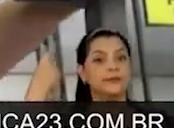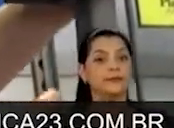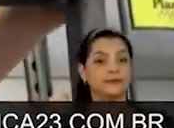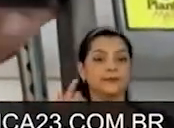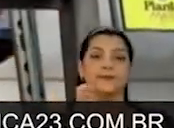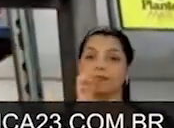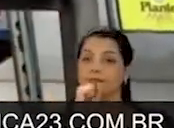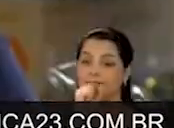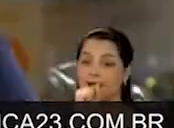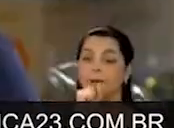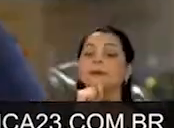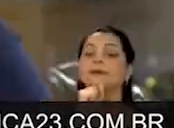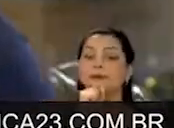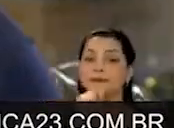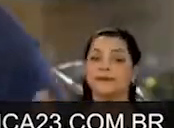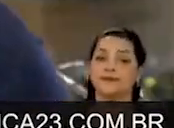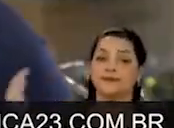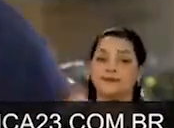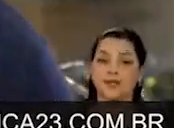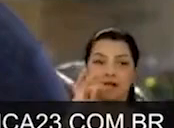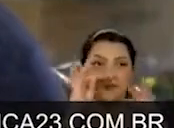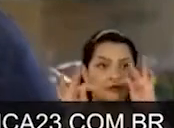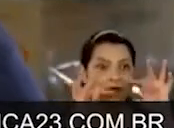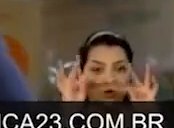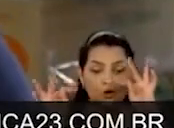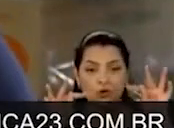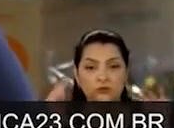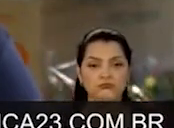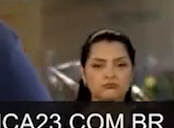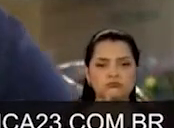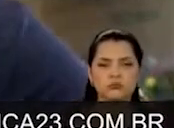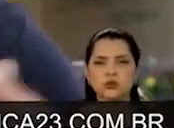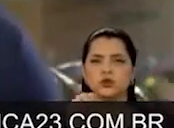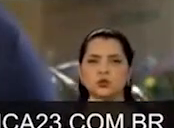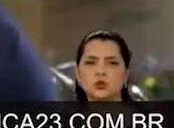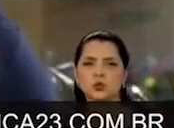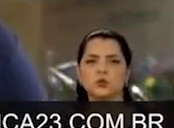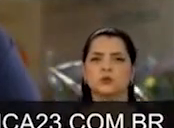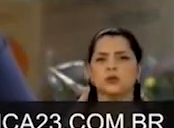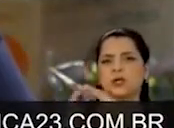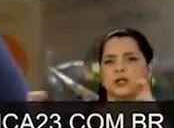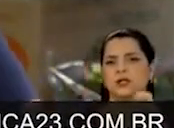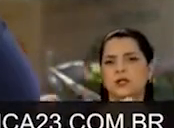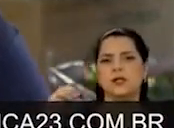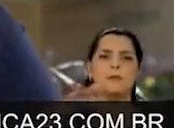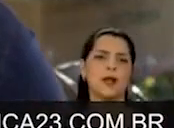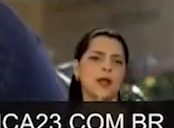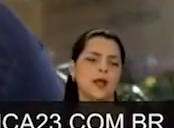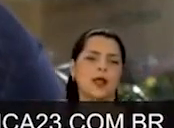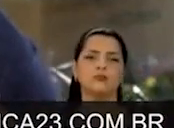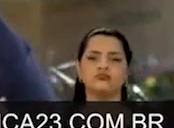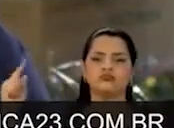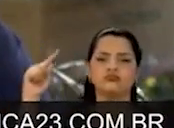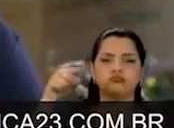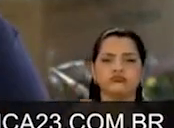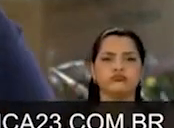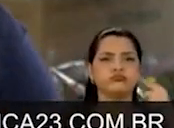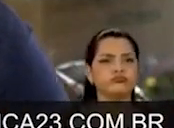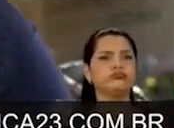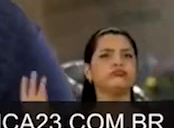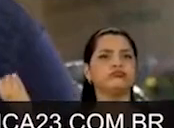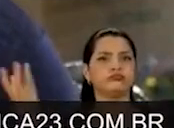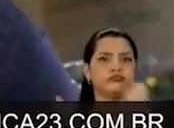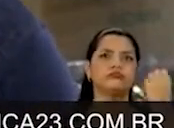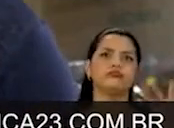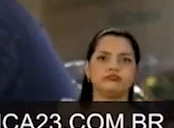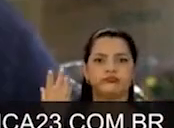Começou no sábado, que o pessoal vem no Proceaflor já de Sul, Santa Catarina, do Paraná. Então o pessoal vem de longe, é uma viagem muito grande. E